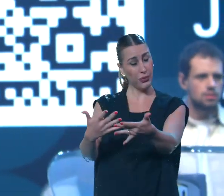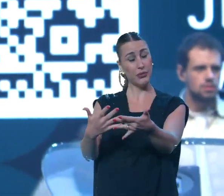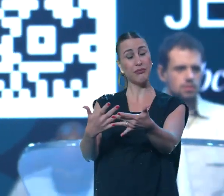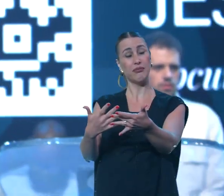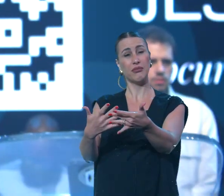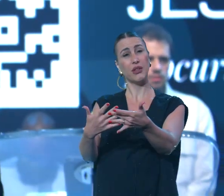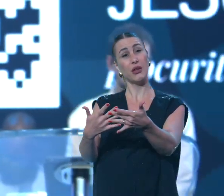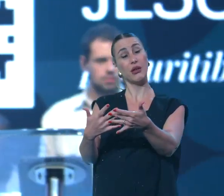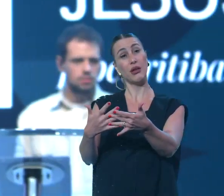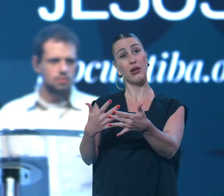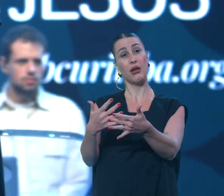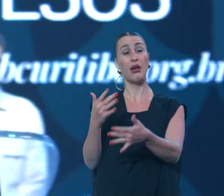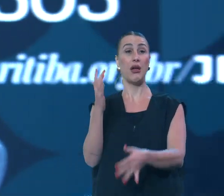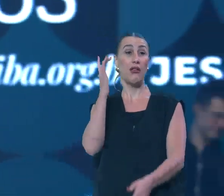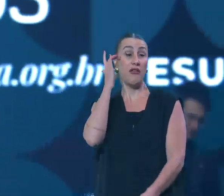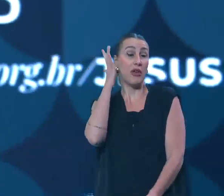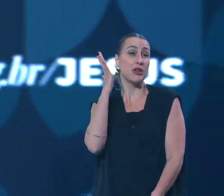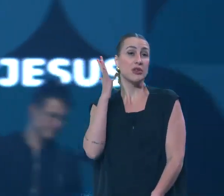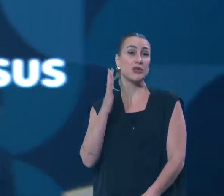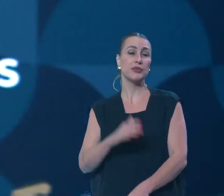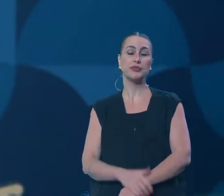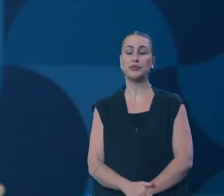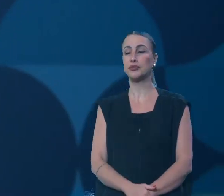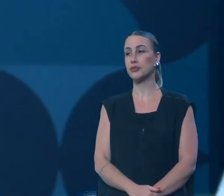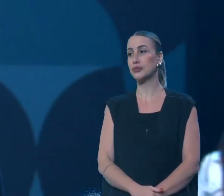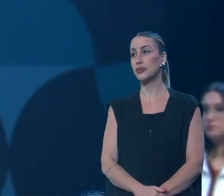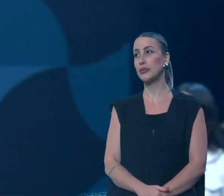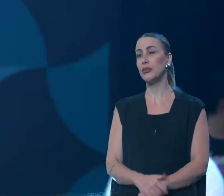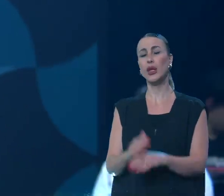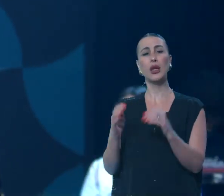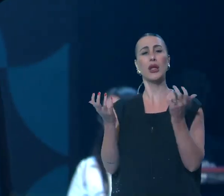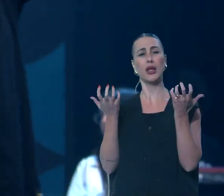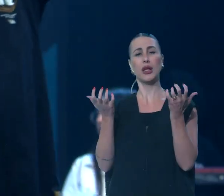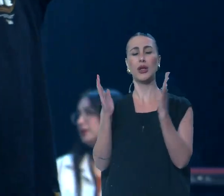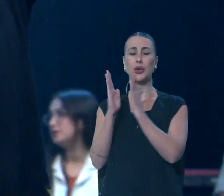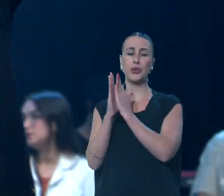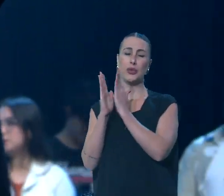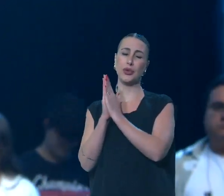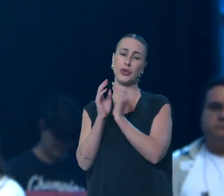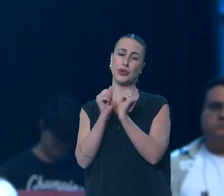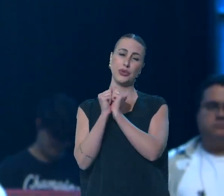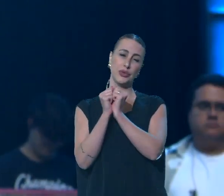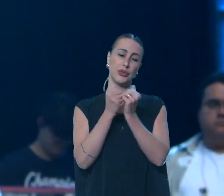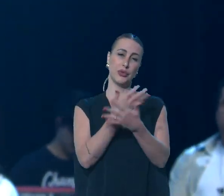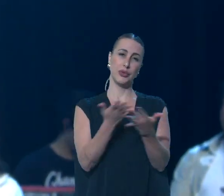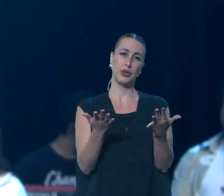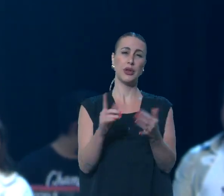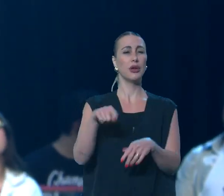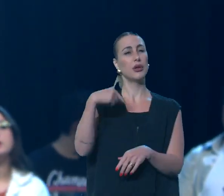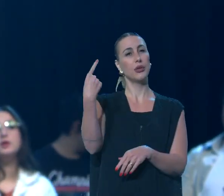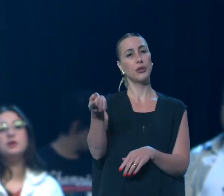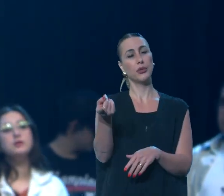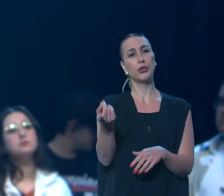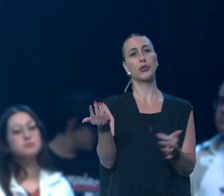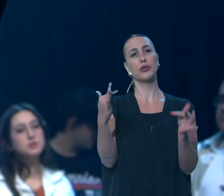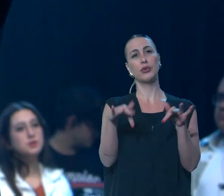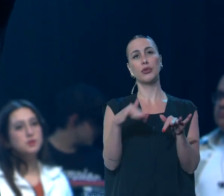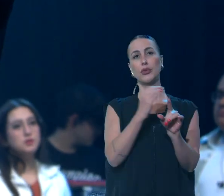gente. Pode vir. Só queremos fazer uma oração com você. Logo depois vamos encerrar esse culto, esse tempo também.